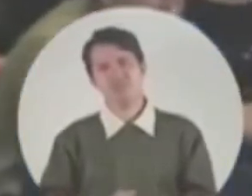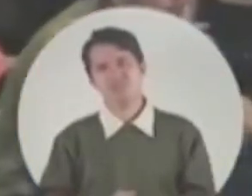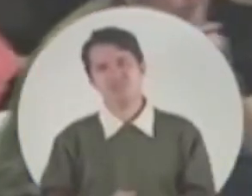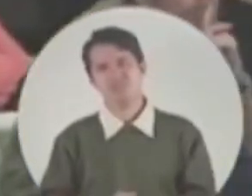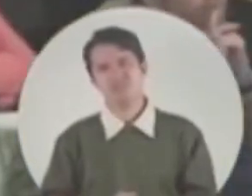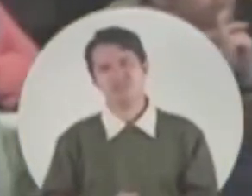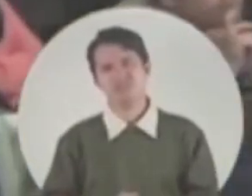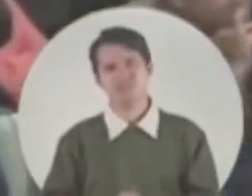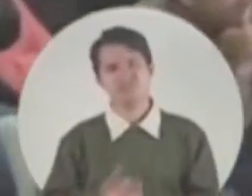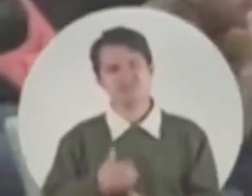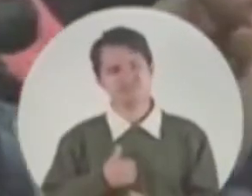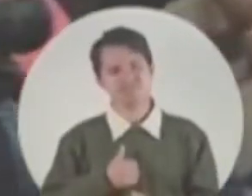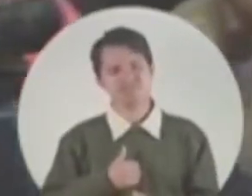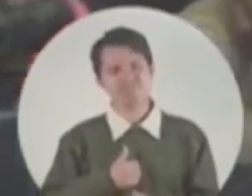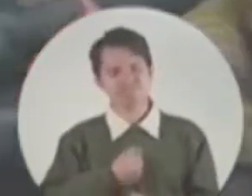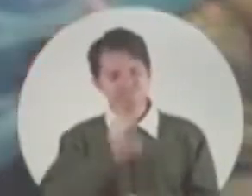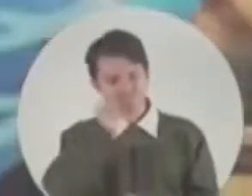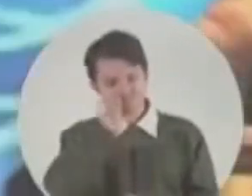poderoso.